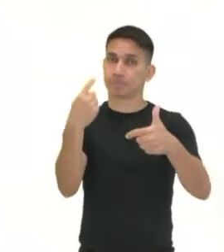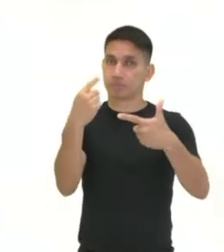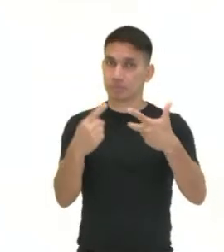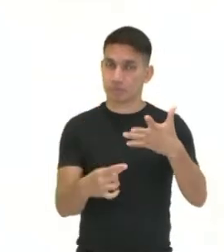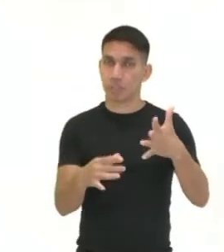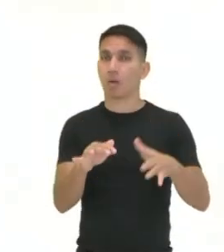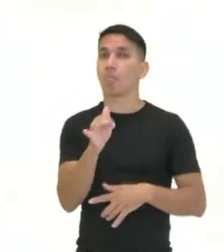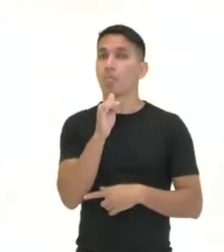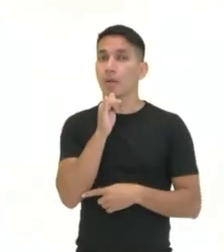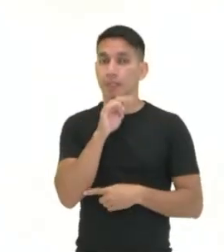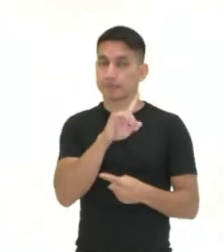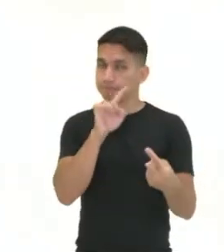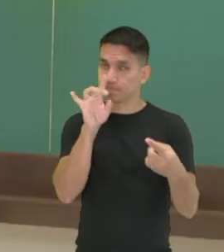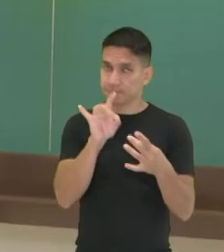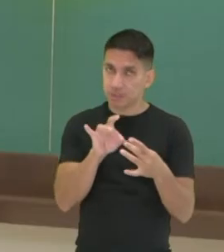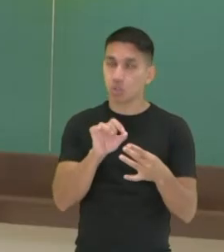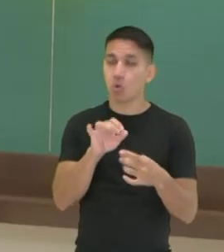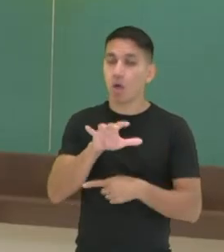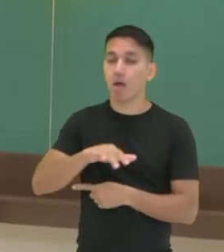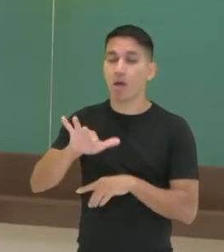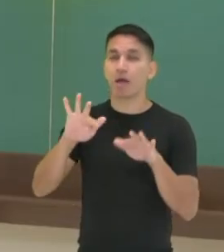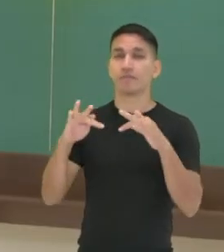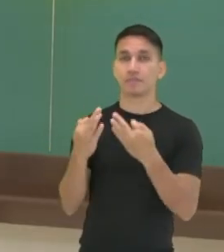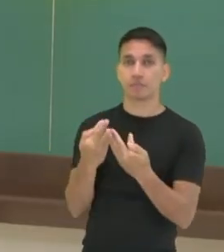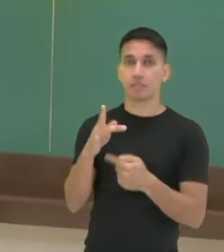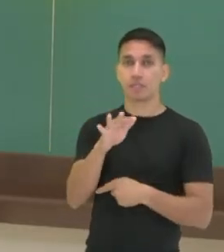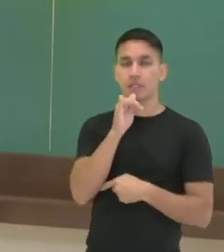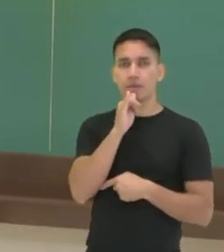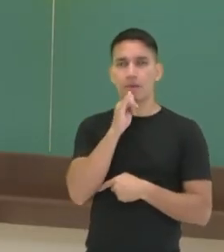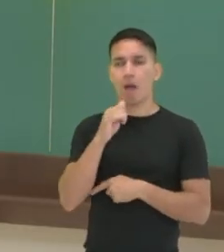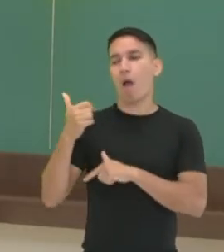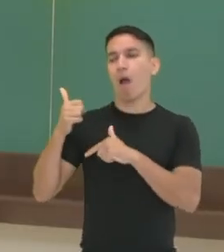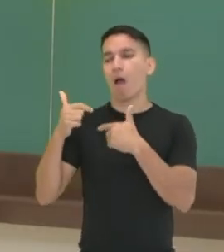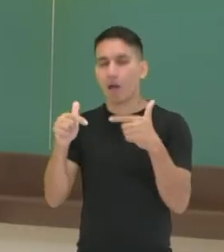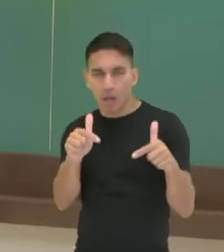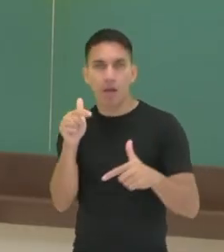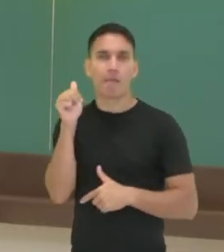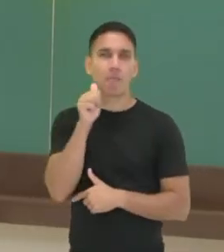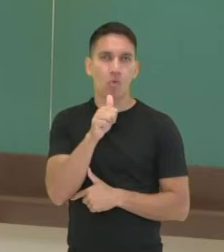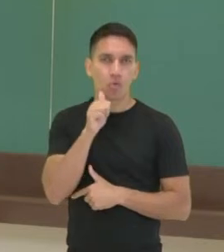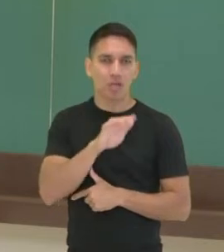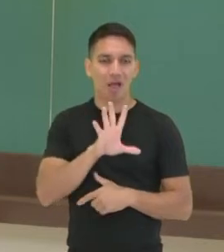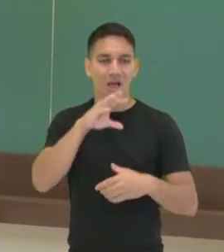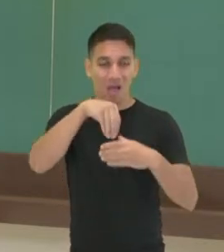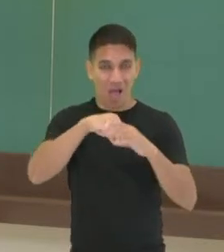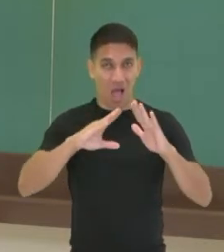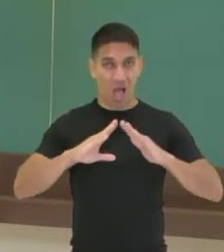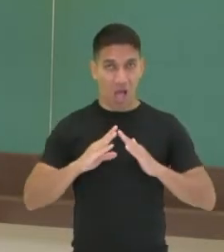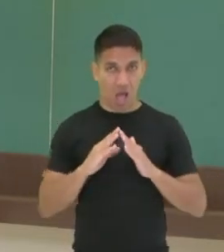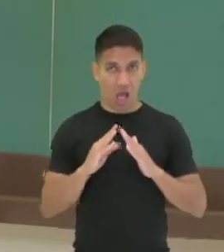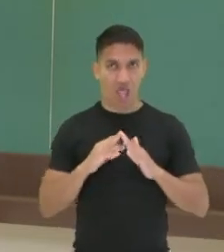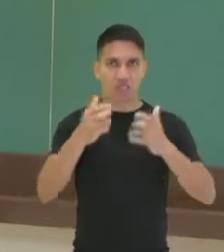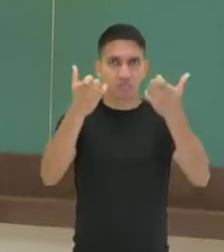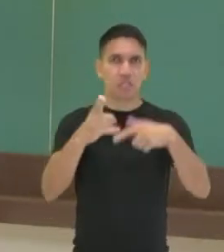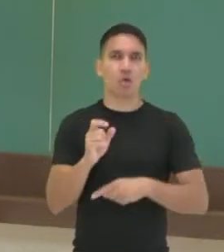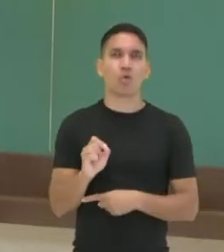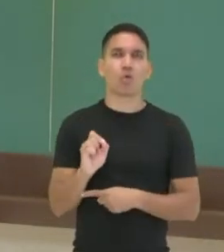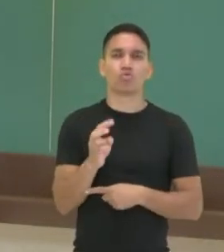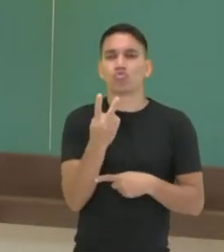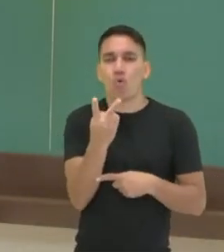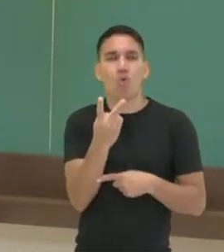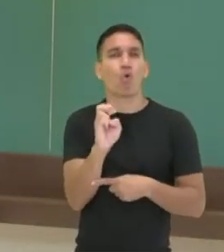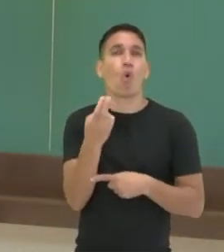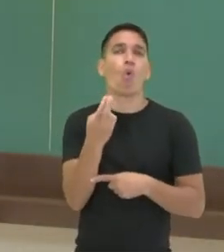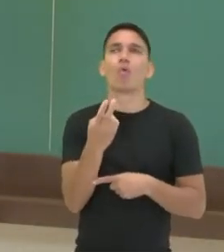trabalho que é realizado no âmbito familiar. Então, as mulheres trabalham muito em casa. A gente chama isso de dupla, tripla jornada de